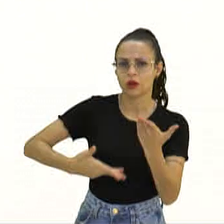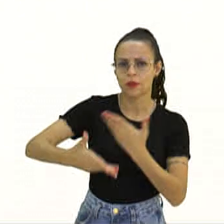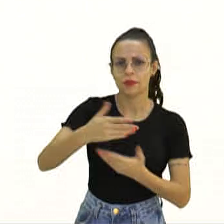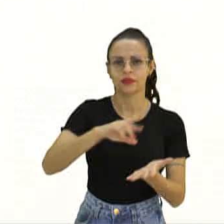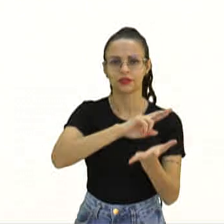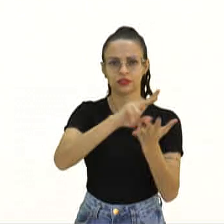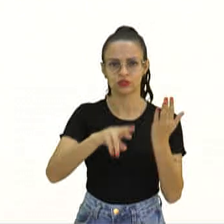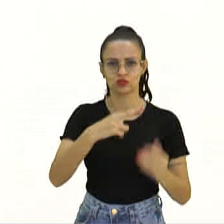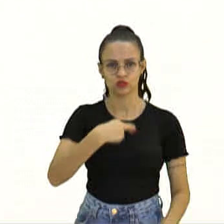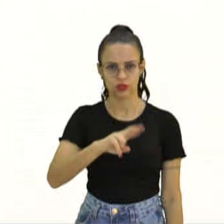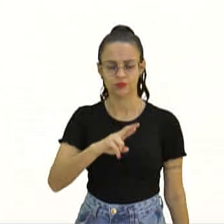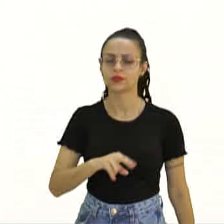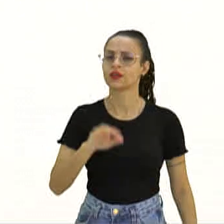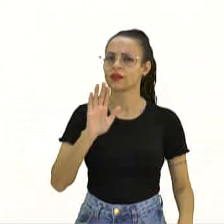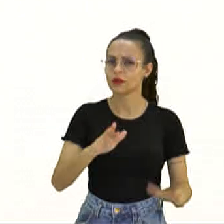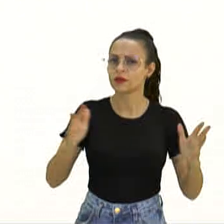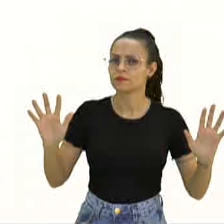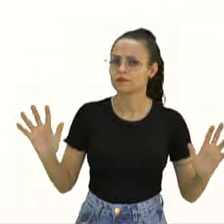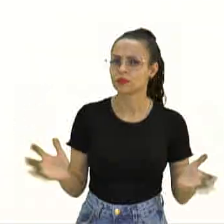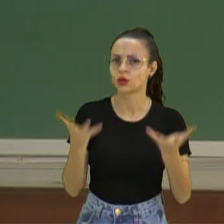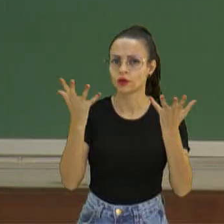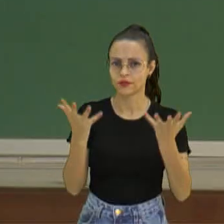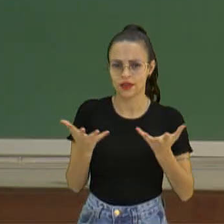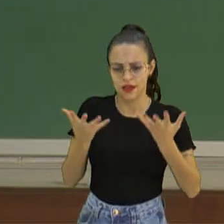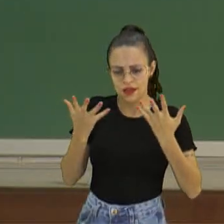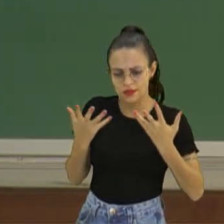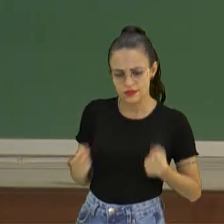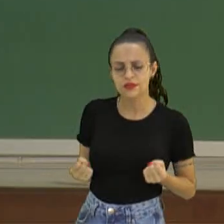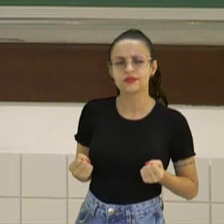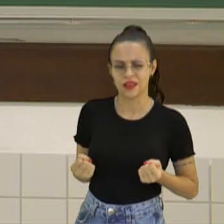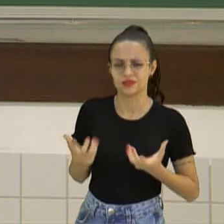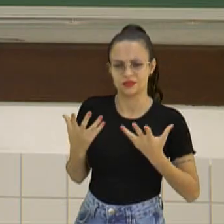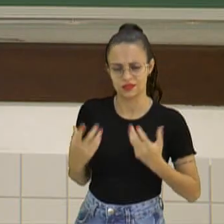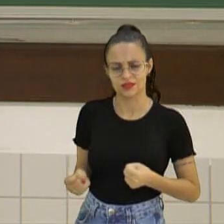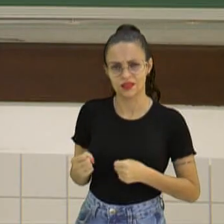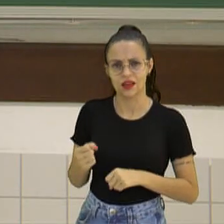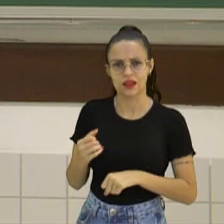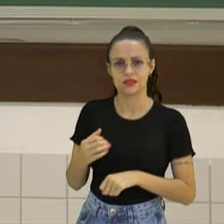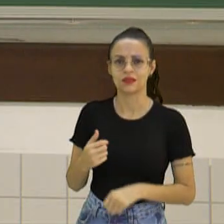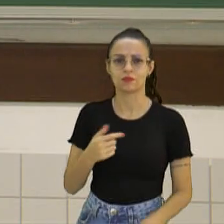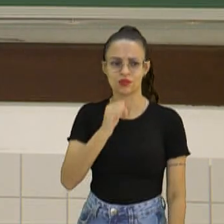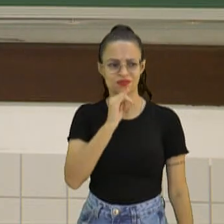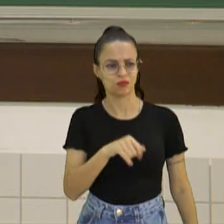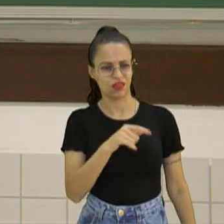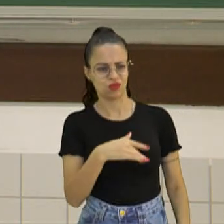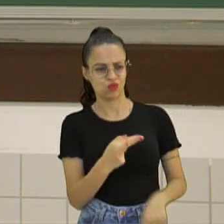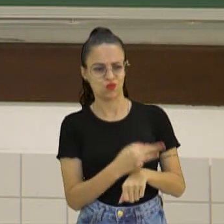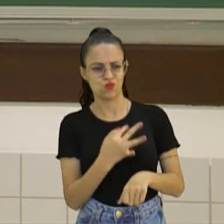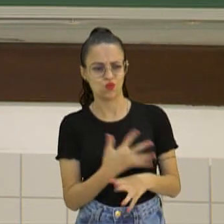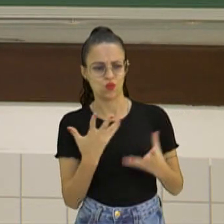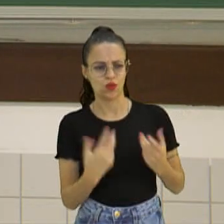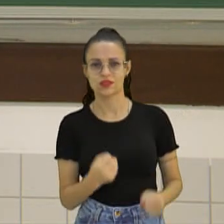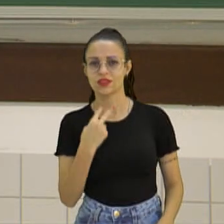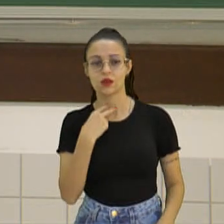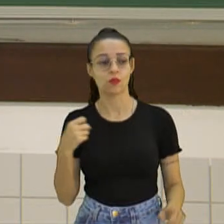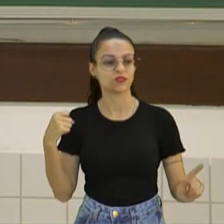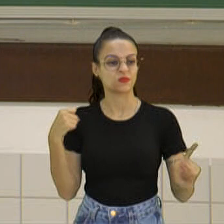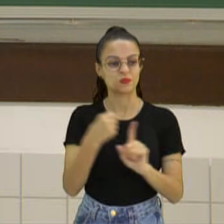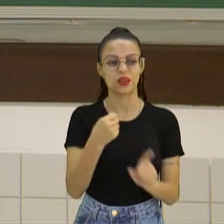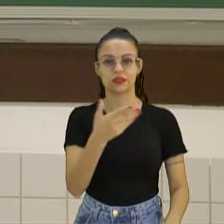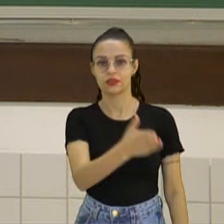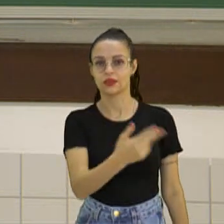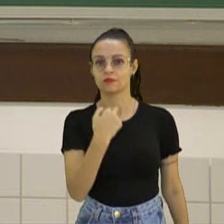mais do que promover a tolerância que tolerar é quando eu não suporto alguém não posso bater nela